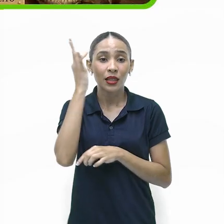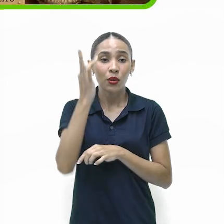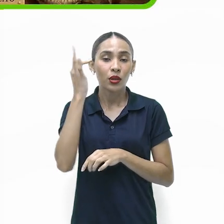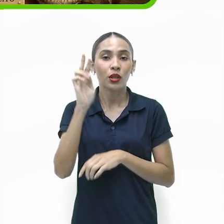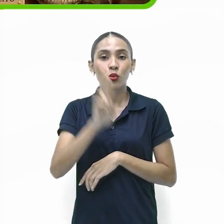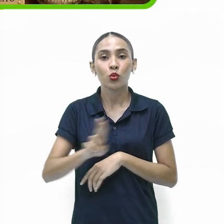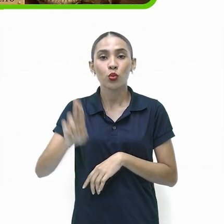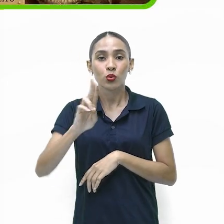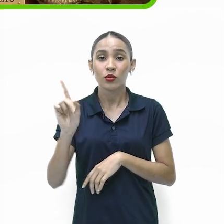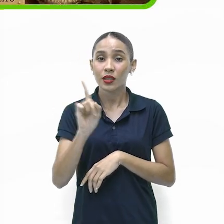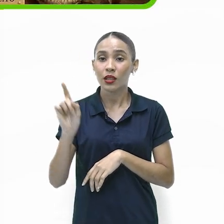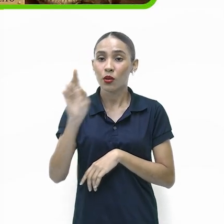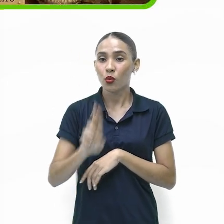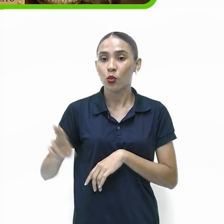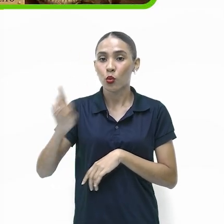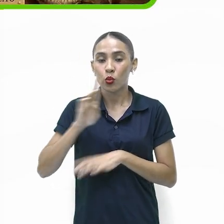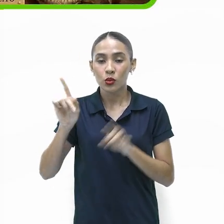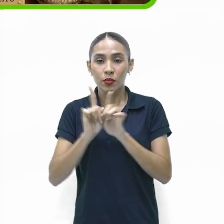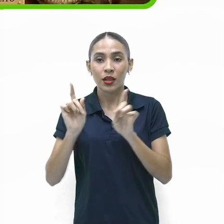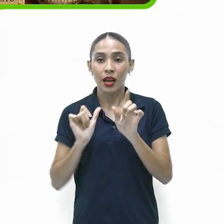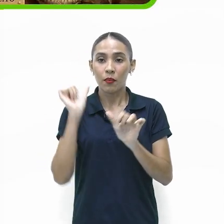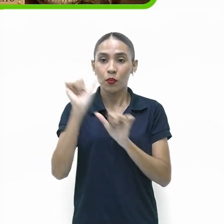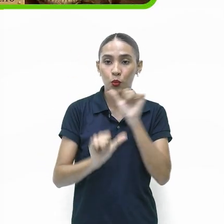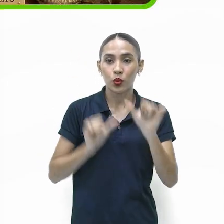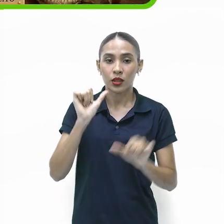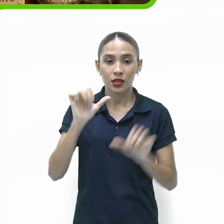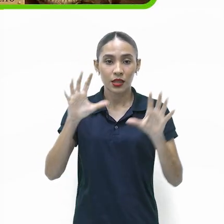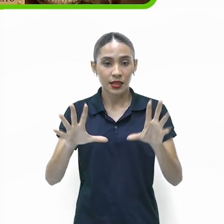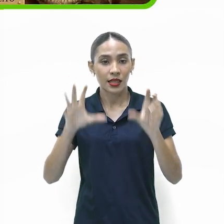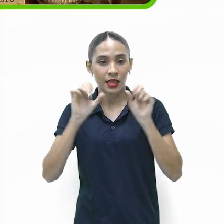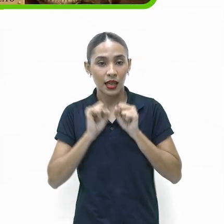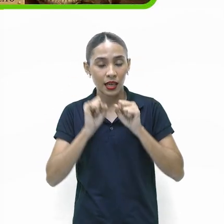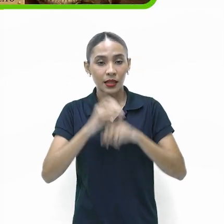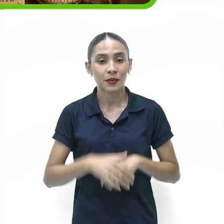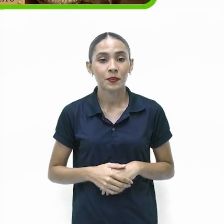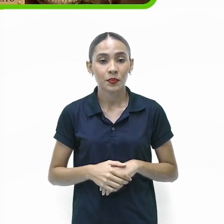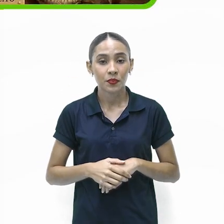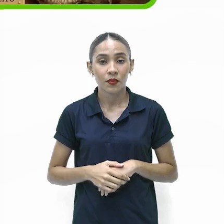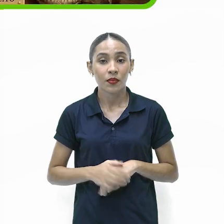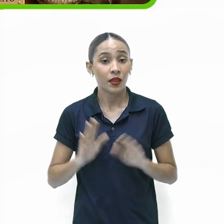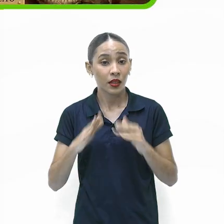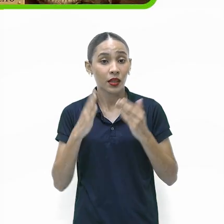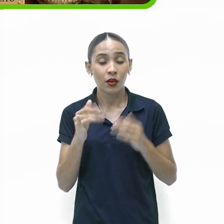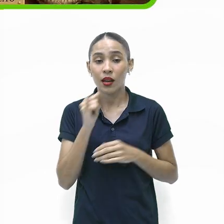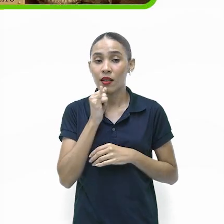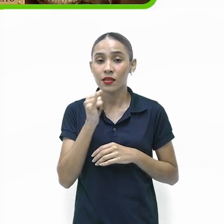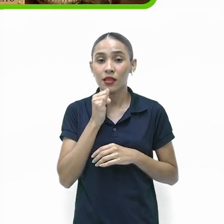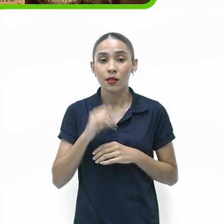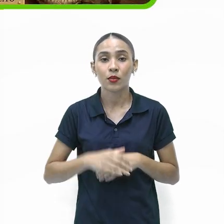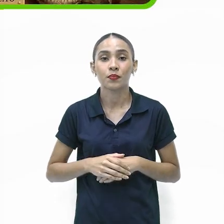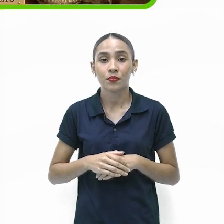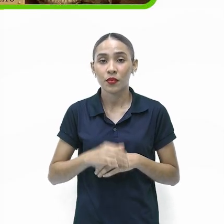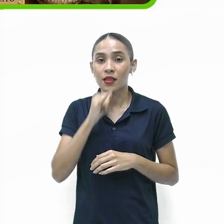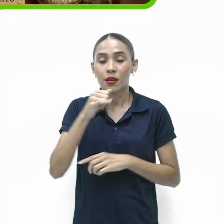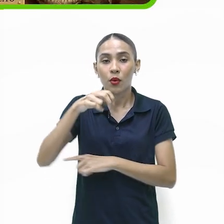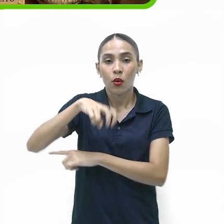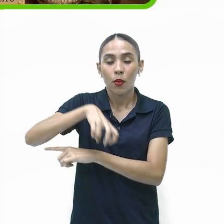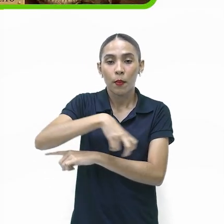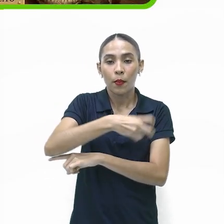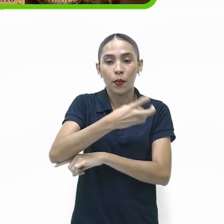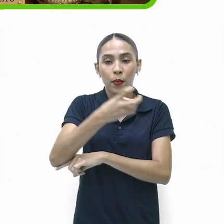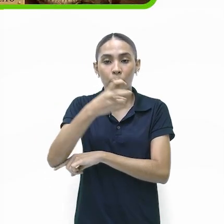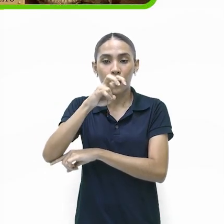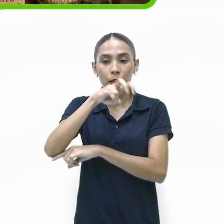né? E sua teoria do uso e desuso dos órgãos levavam às mudanças herdadas. Né? Nesse caso aí, a girafa ela